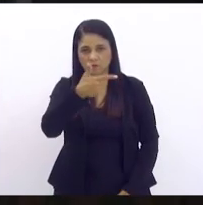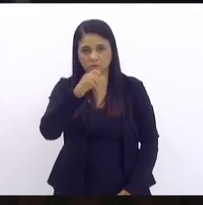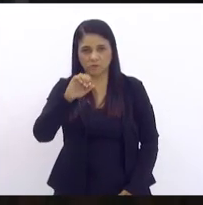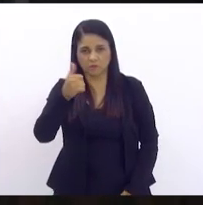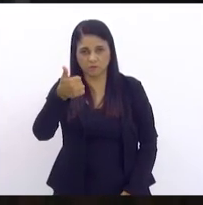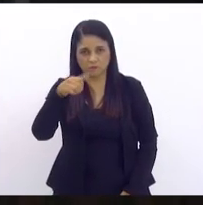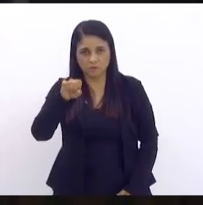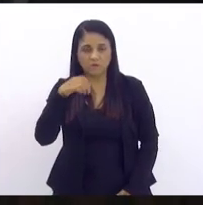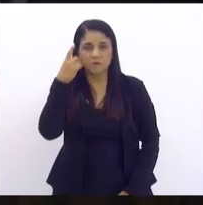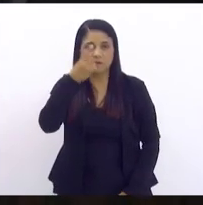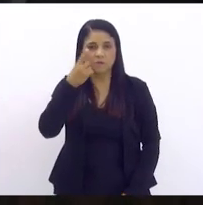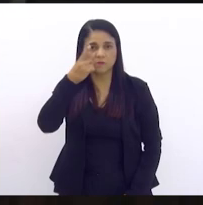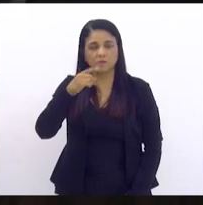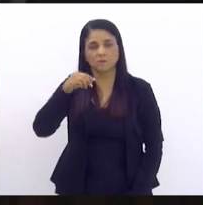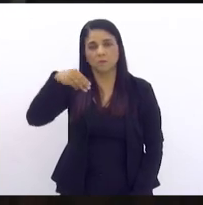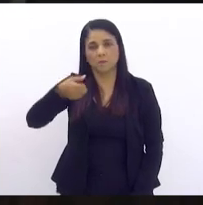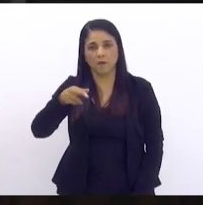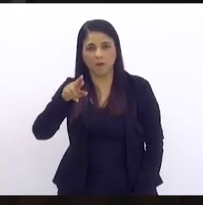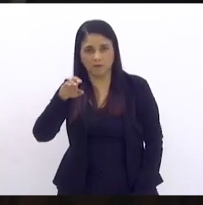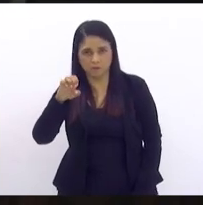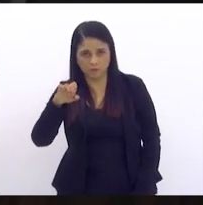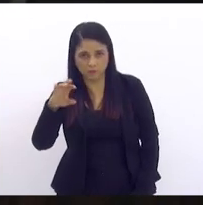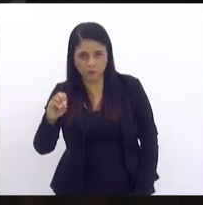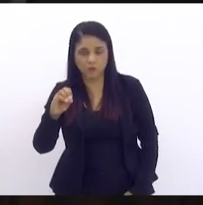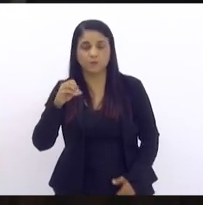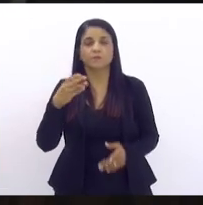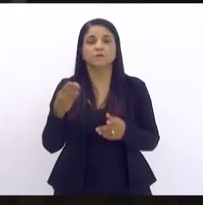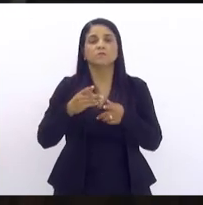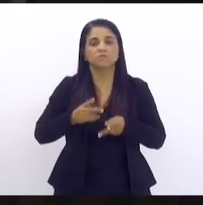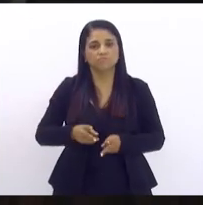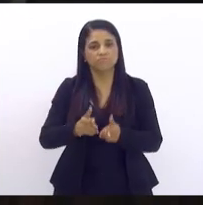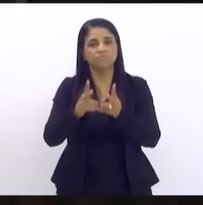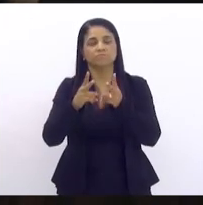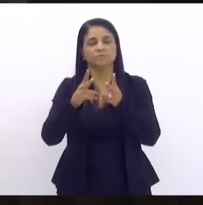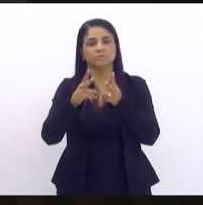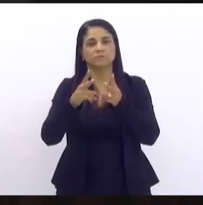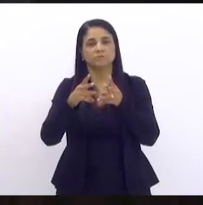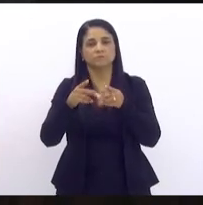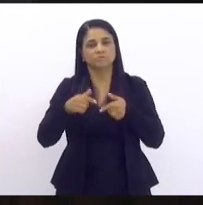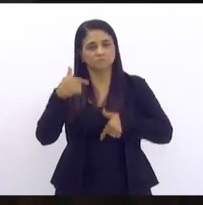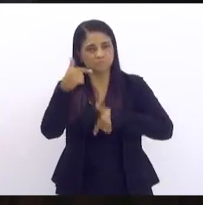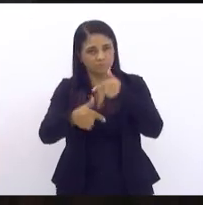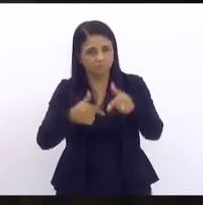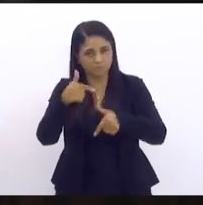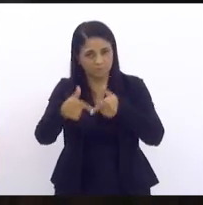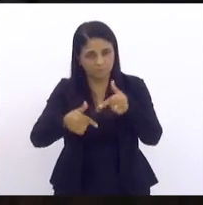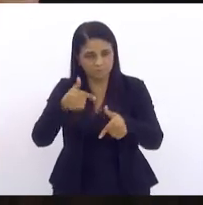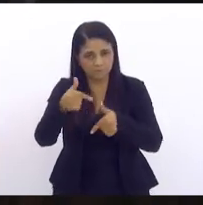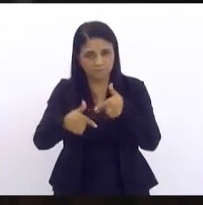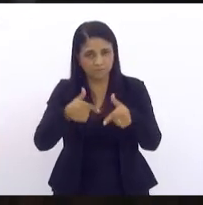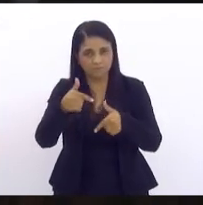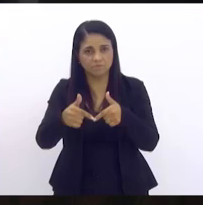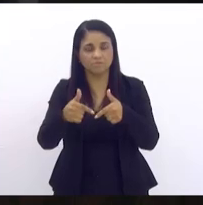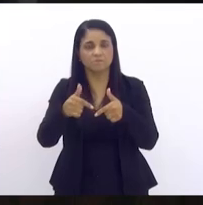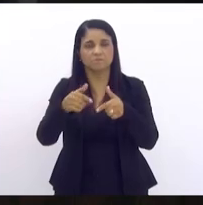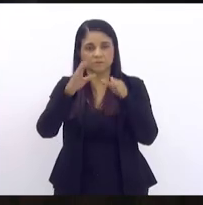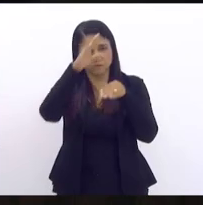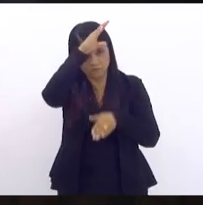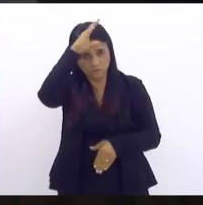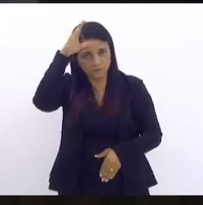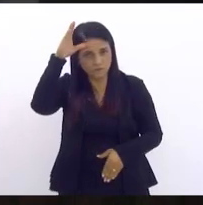150-2019, de autoria do deputado Márcio Canella, que dispõe sobre a continuidade da prestação de serviços essenciais aos